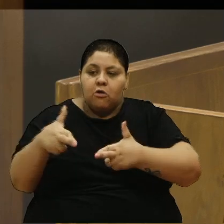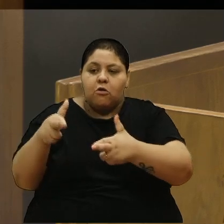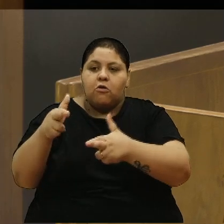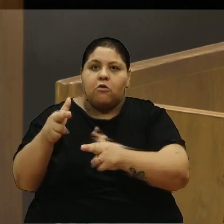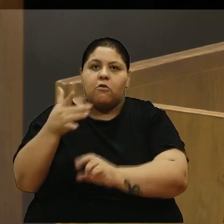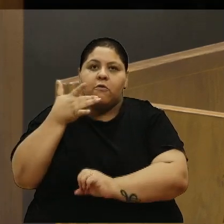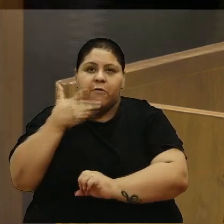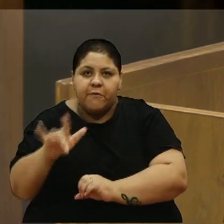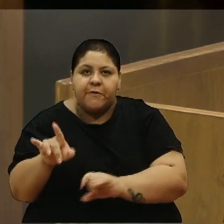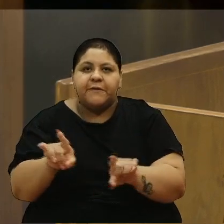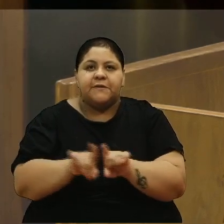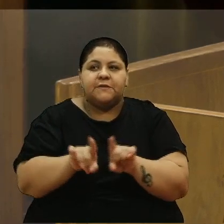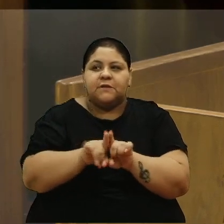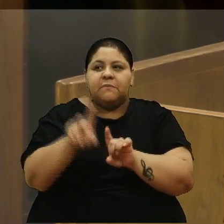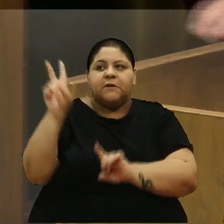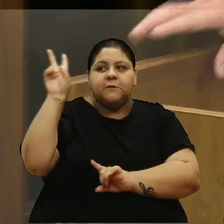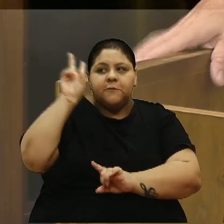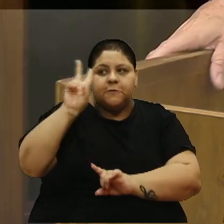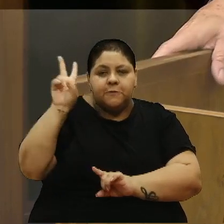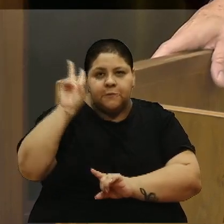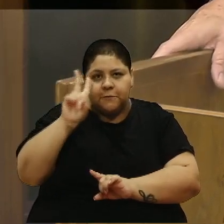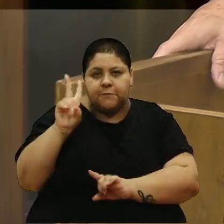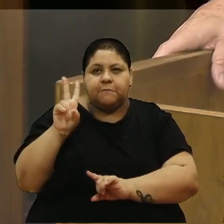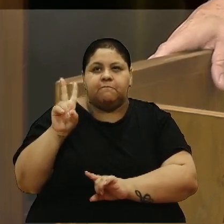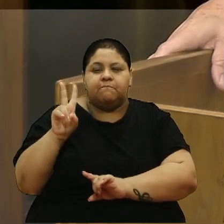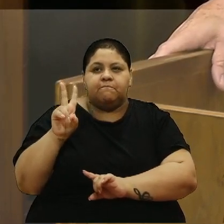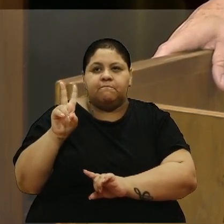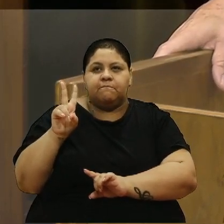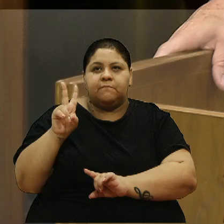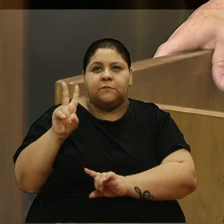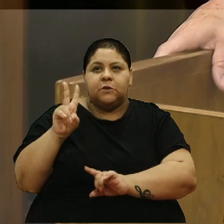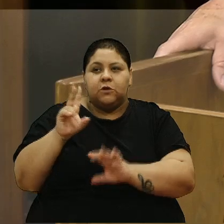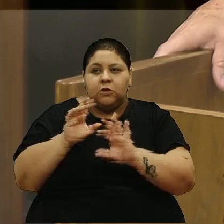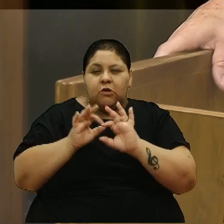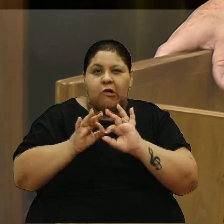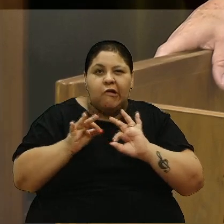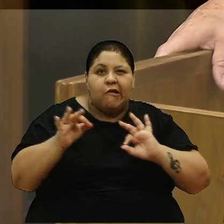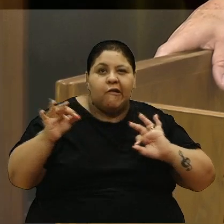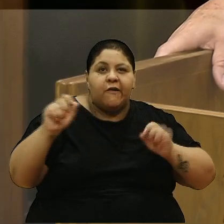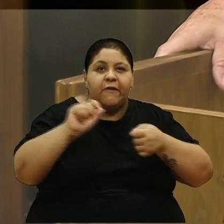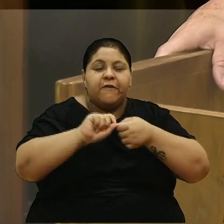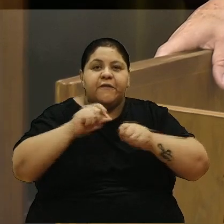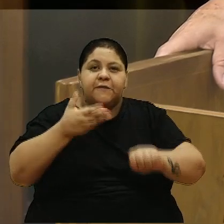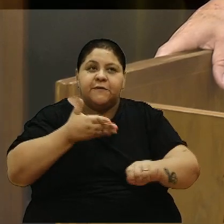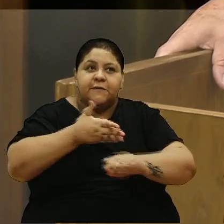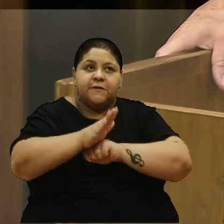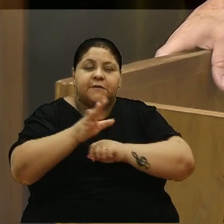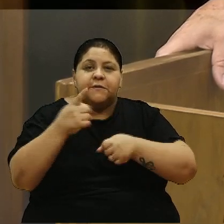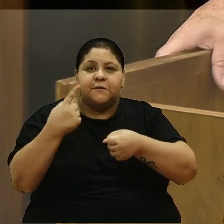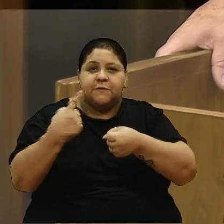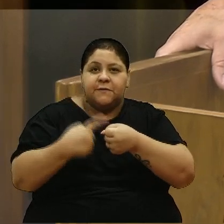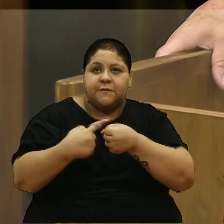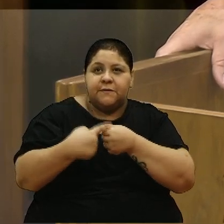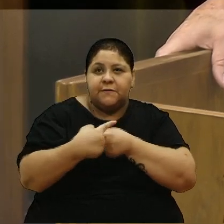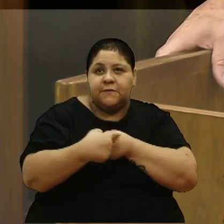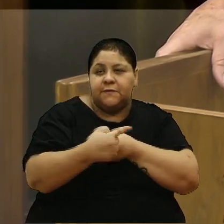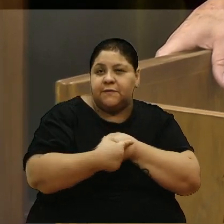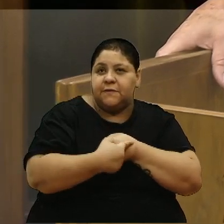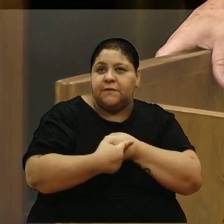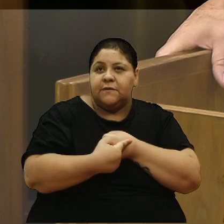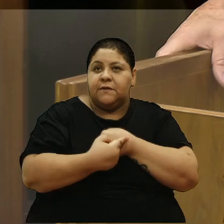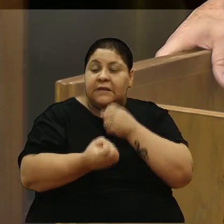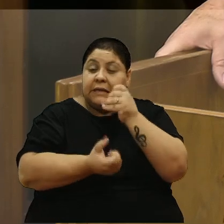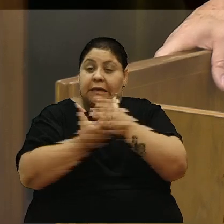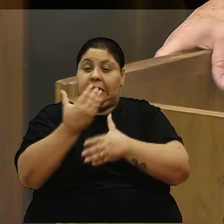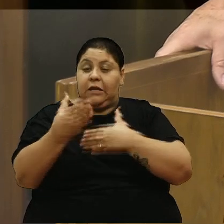Além da sua própria história, né, com essa longevidade, fazem parte da história da cidade, a imagem de tantos